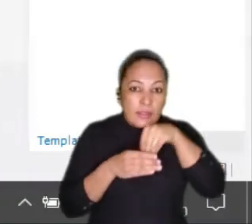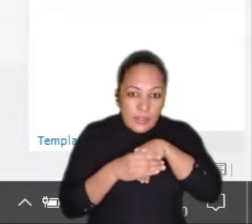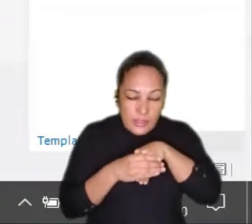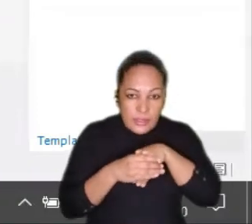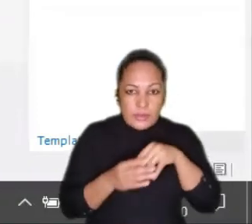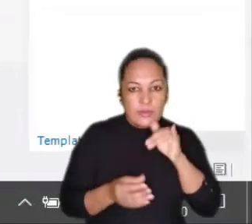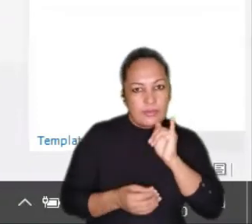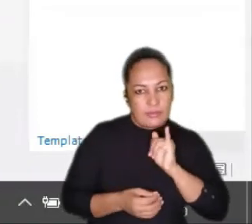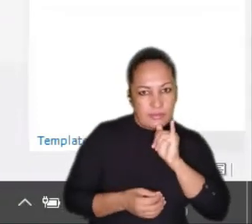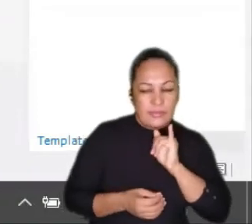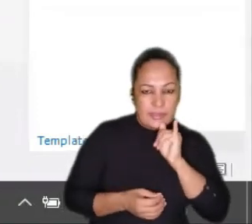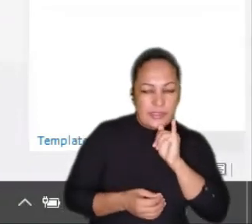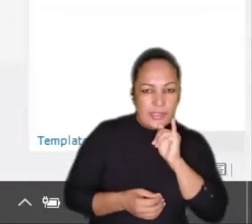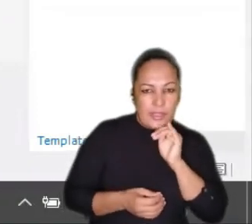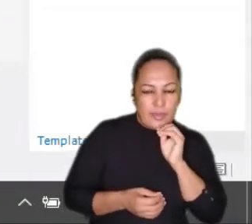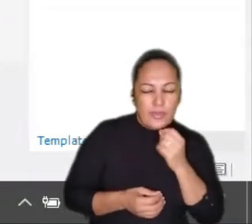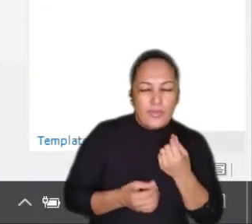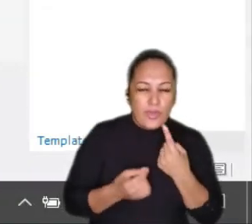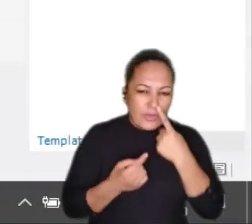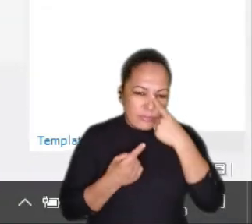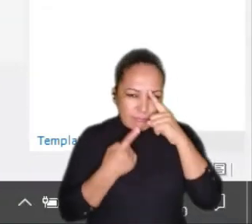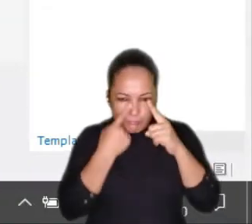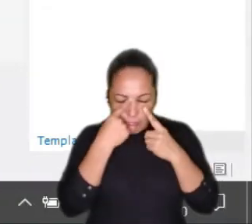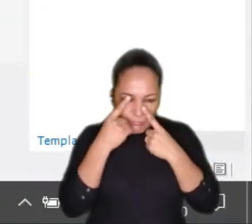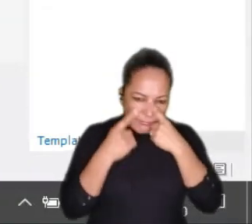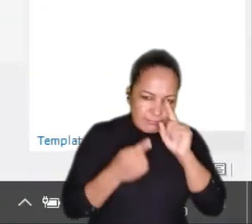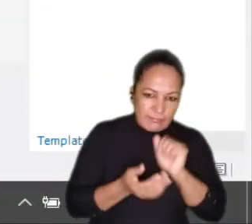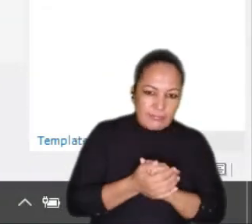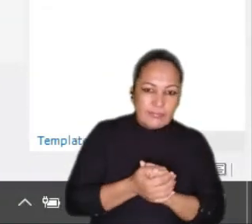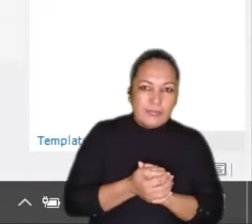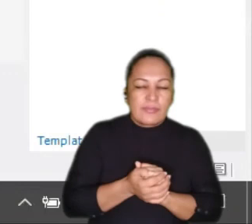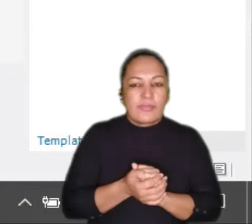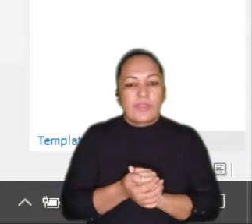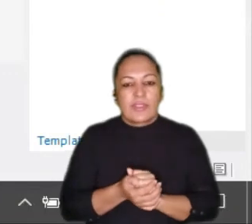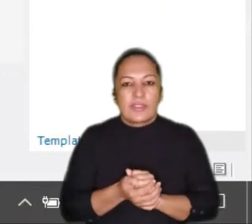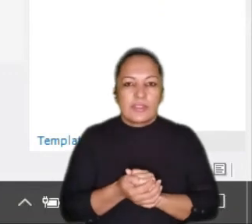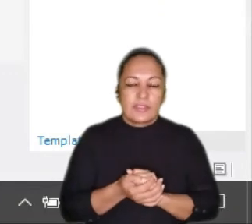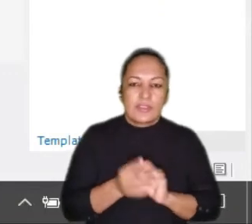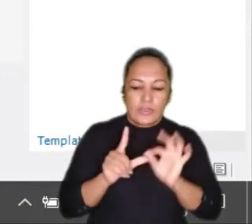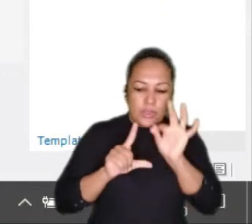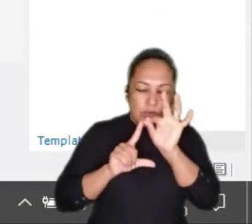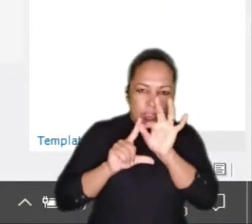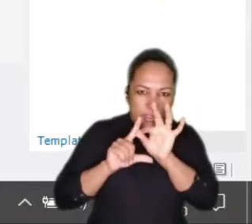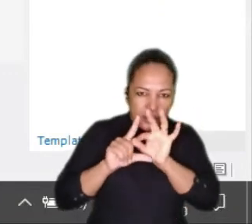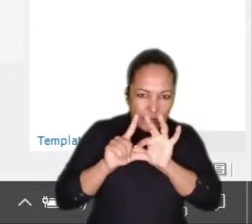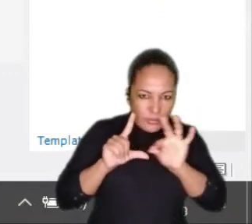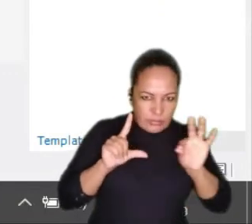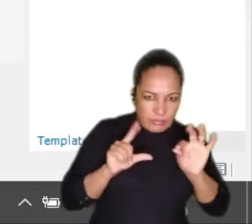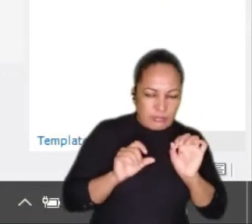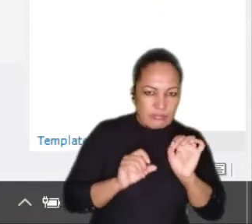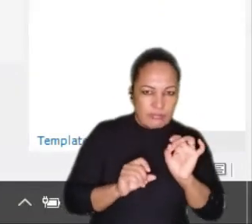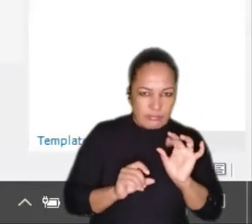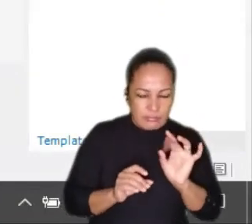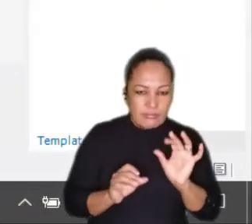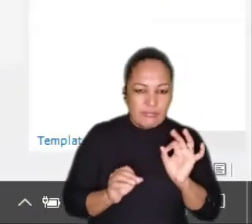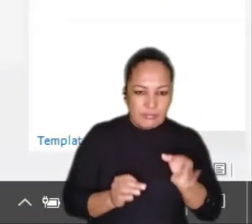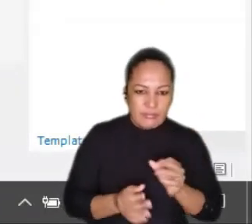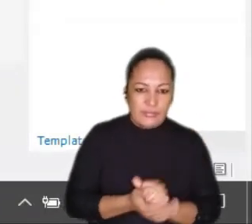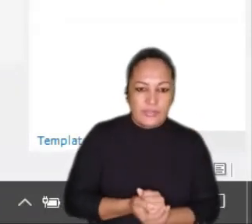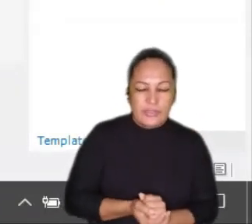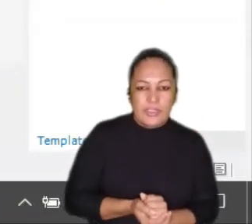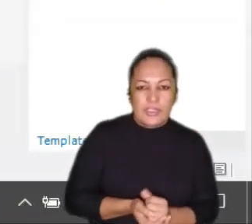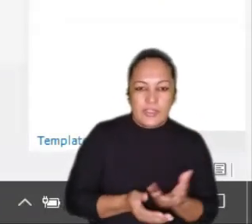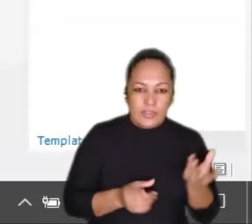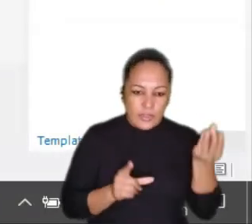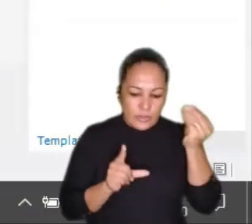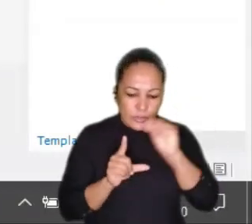tá? E aí, dentro do modelo, eu vou criar os meus diagramas, tá? Então, eu crio o modelo e dentro do modelo eu crio os diagramas, tá